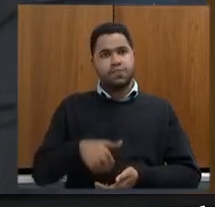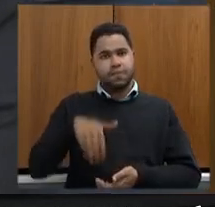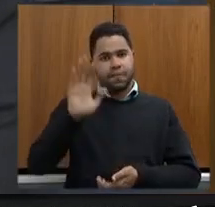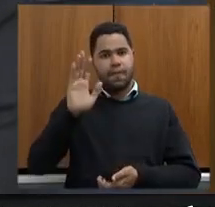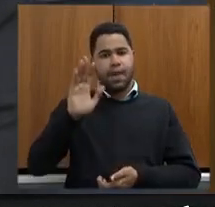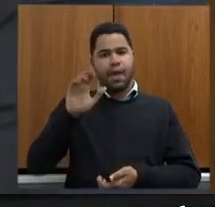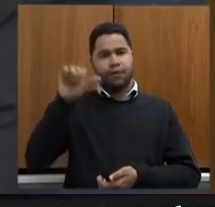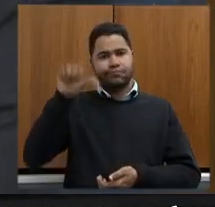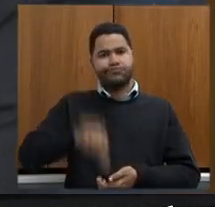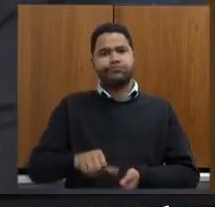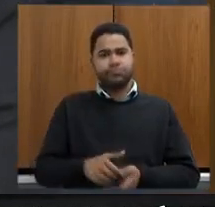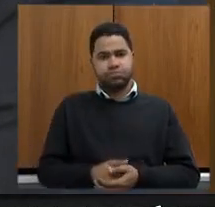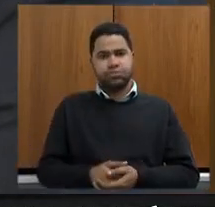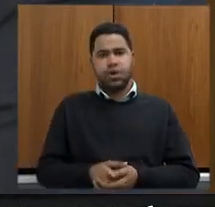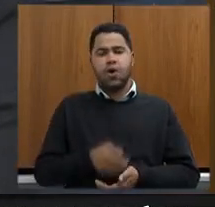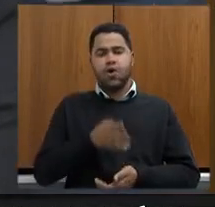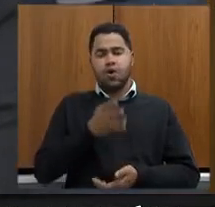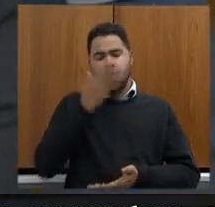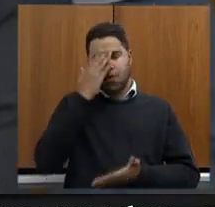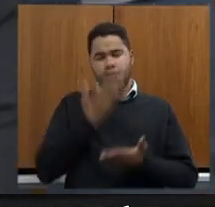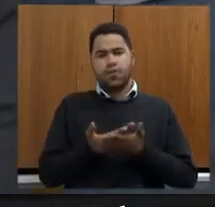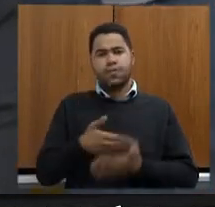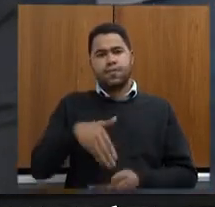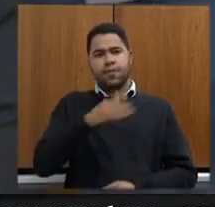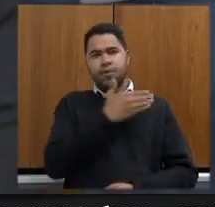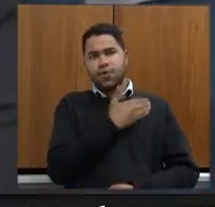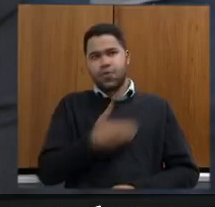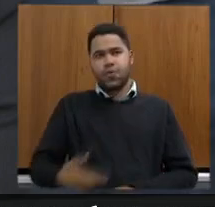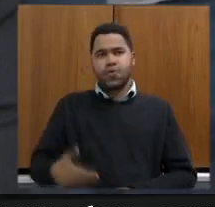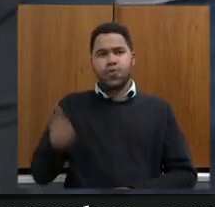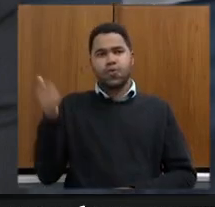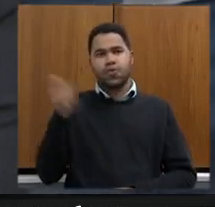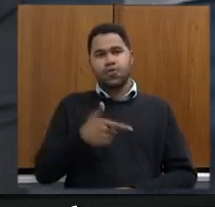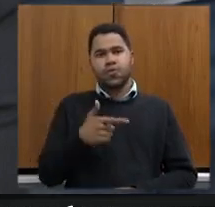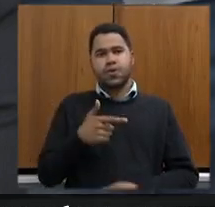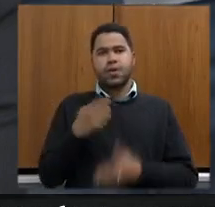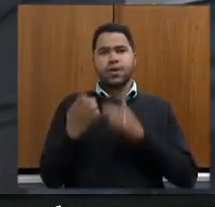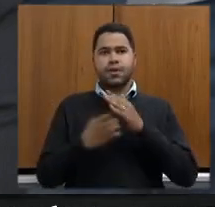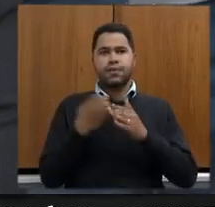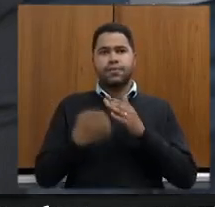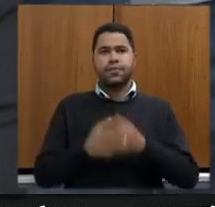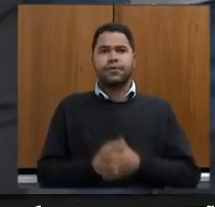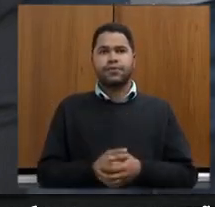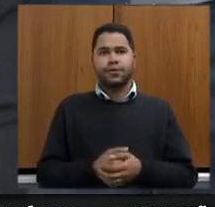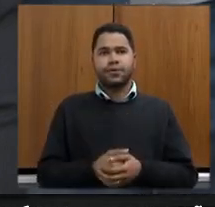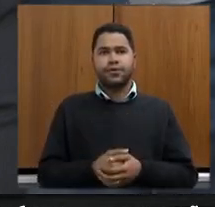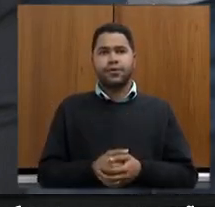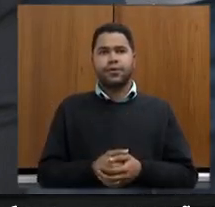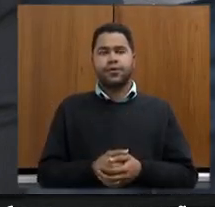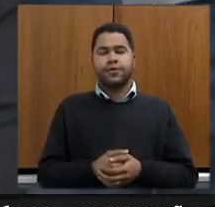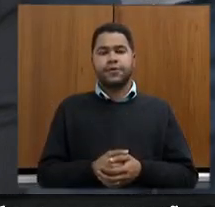mais caro então nós confiamos muito mais no governo né do que na empresa é